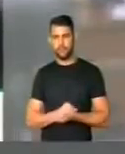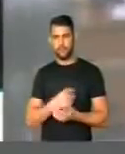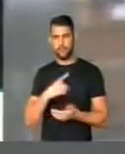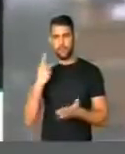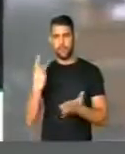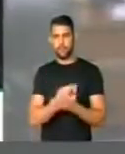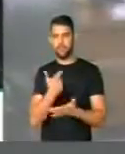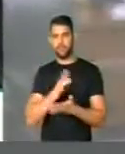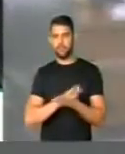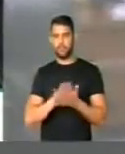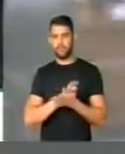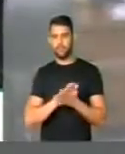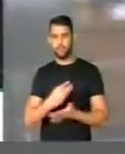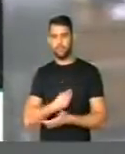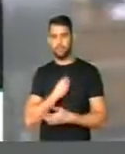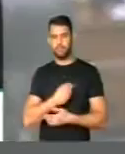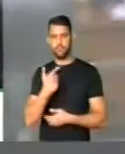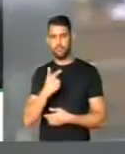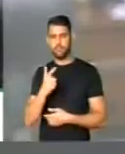para que isso não seja